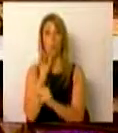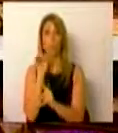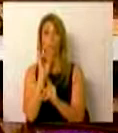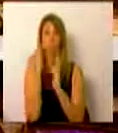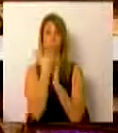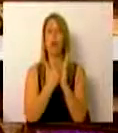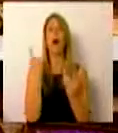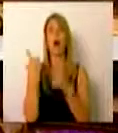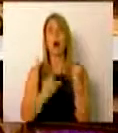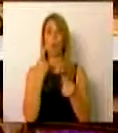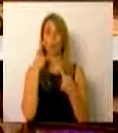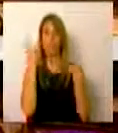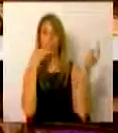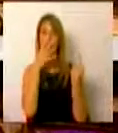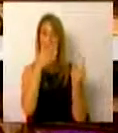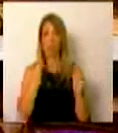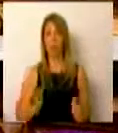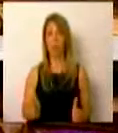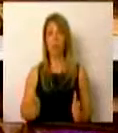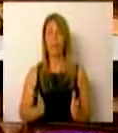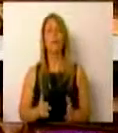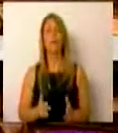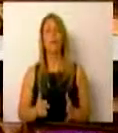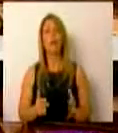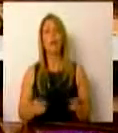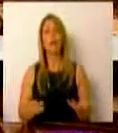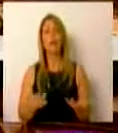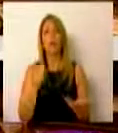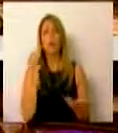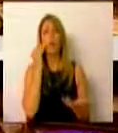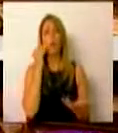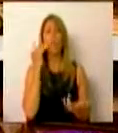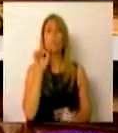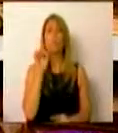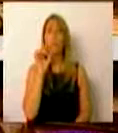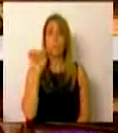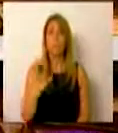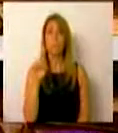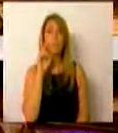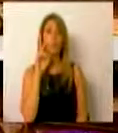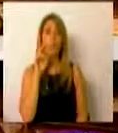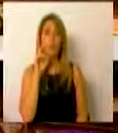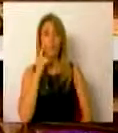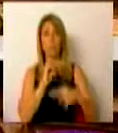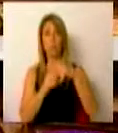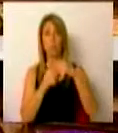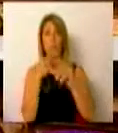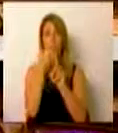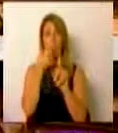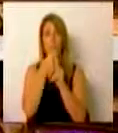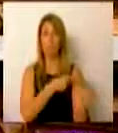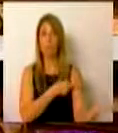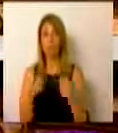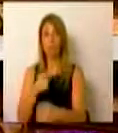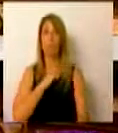colocados, na ponderação dos valores a considerar o quão importante é a segurança, o sucesso do combate ao terrorismo